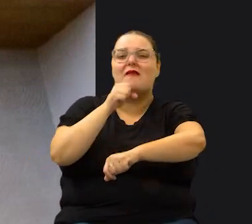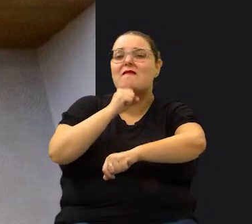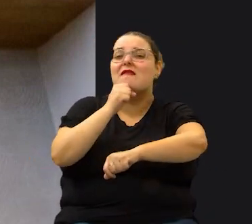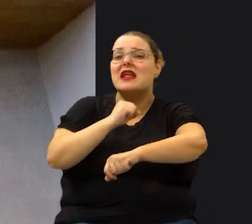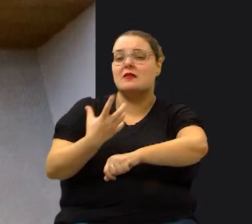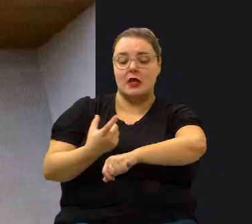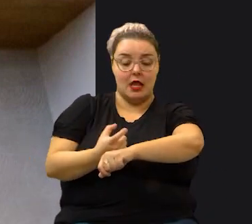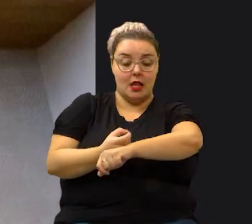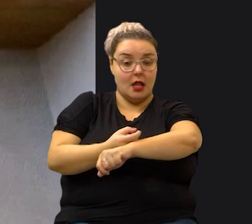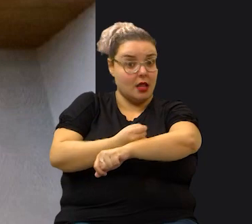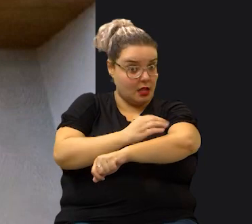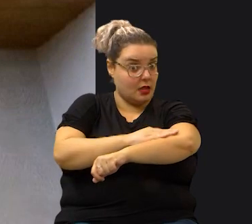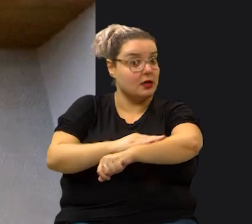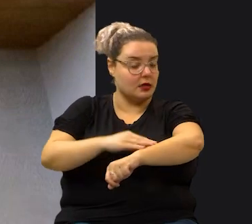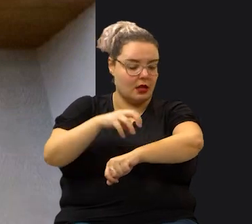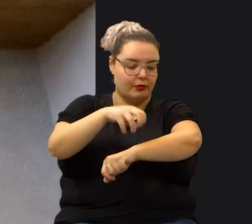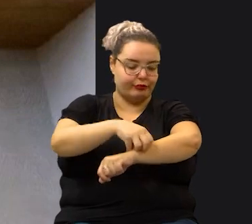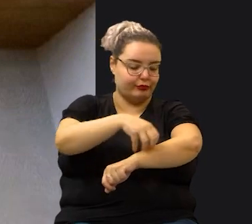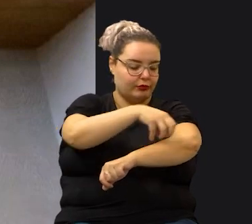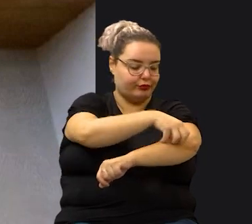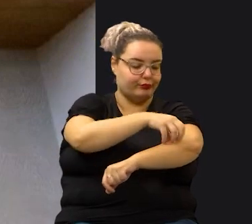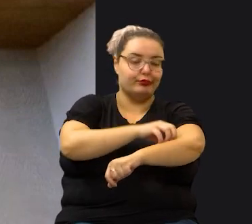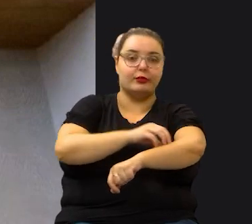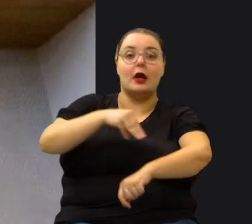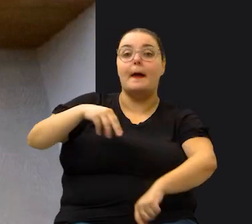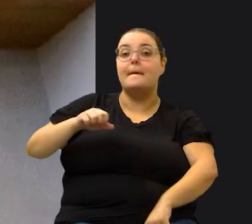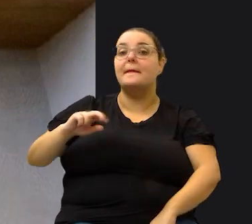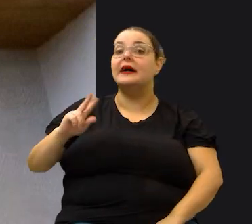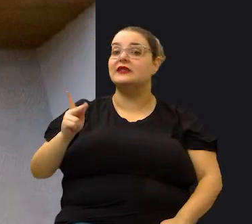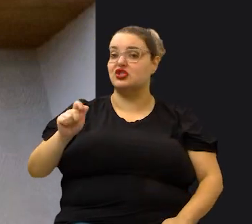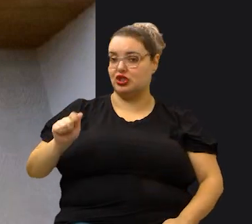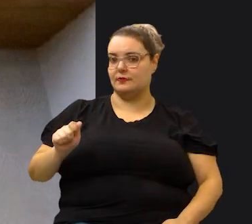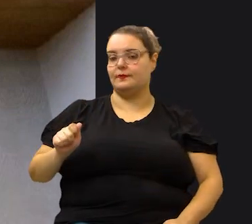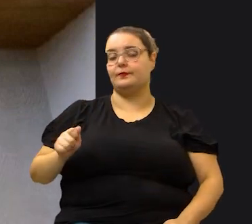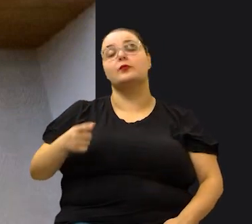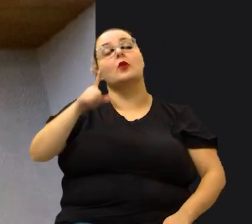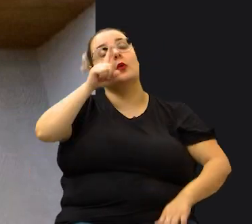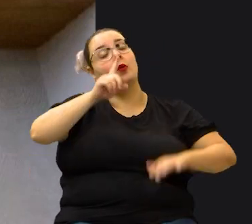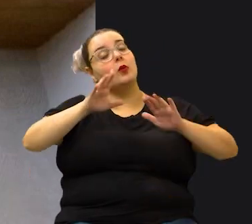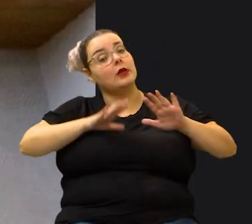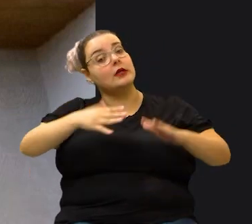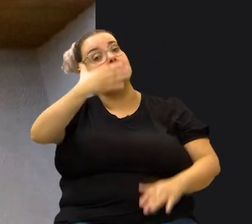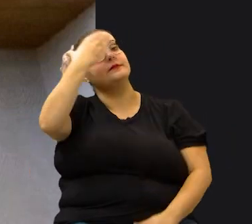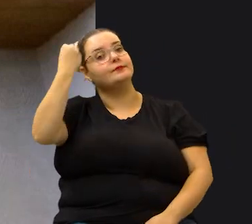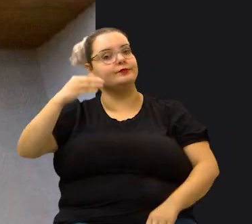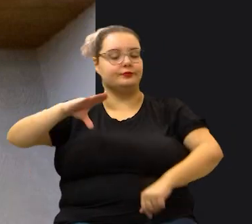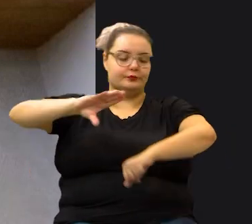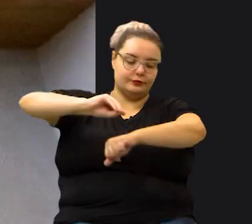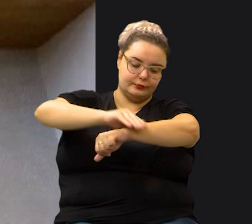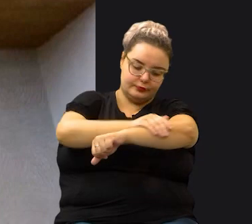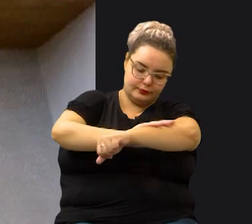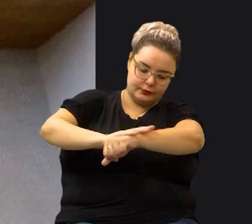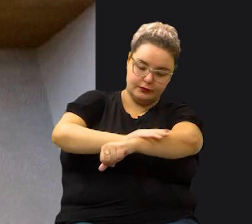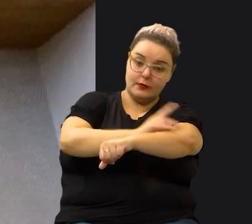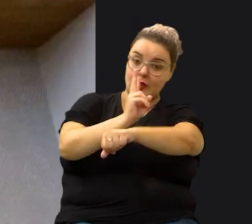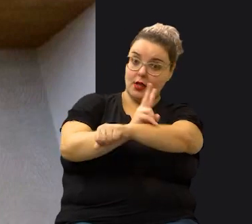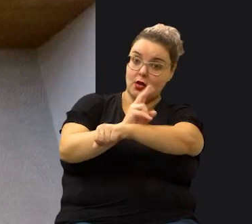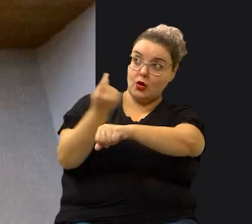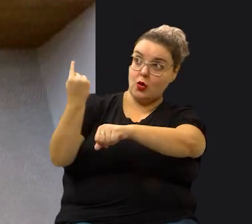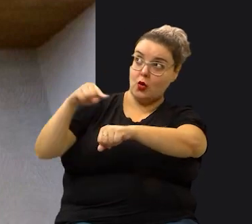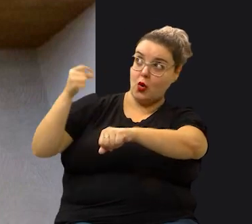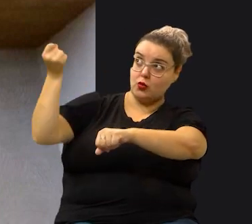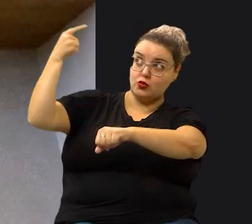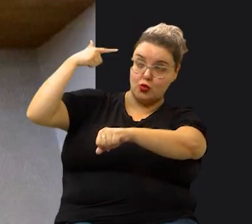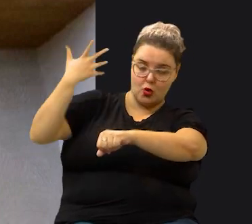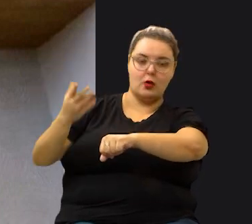envelhecimento, câncer de pele, até mesmo manchas. Então, um cuidado muito importante que muitas vezes as pessoas esquecem de aplicar o protetor solar